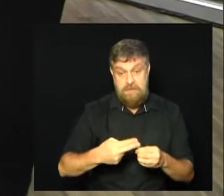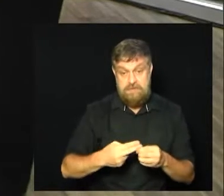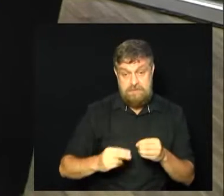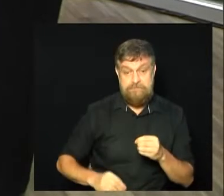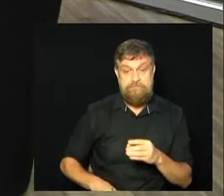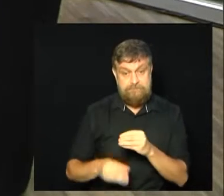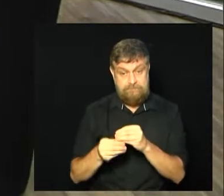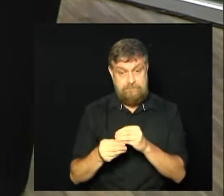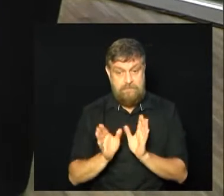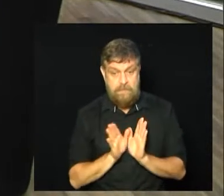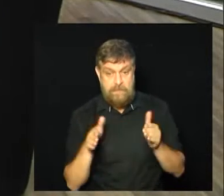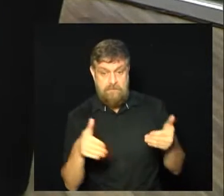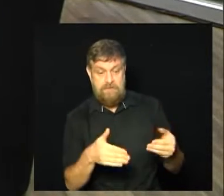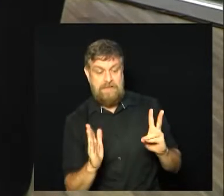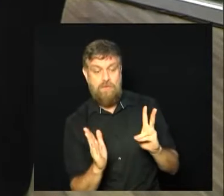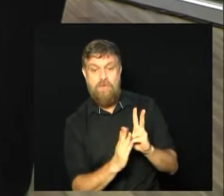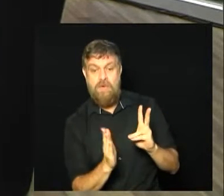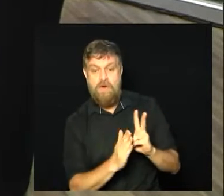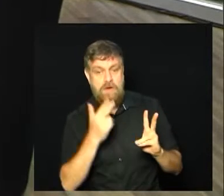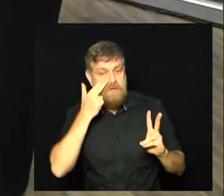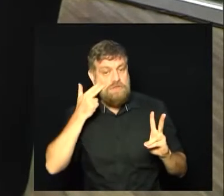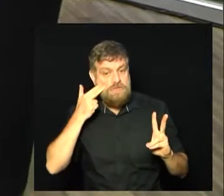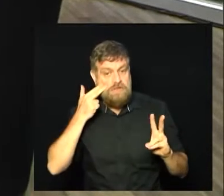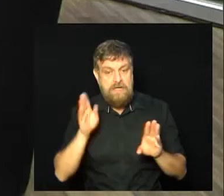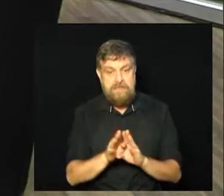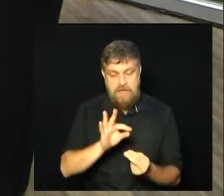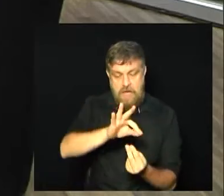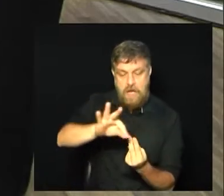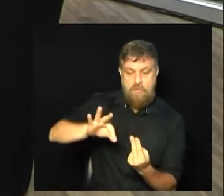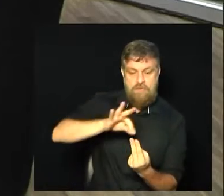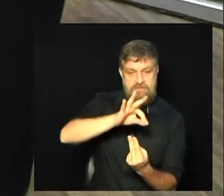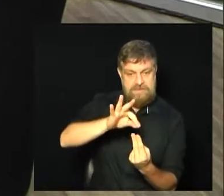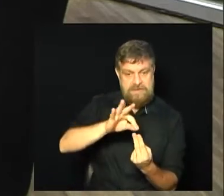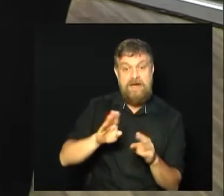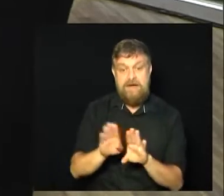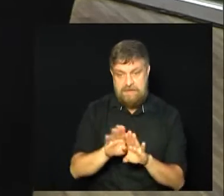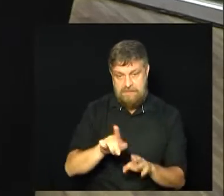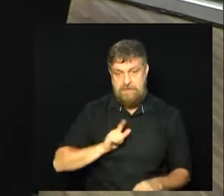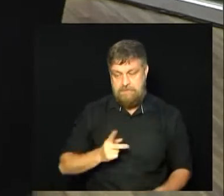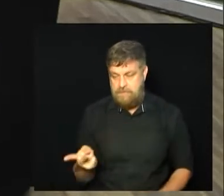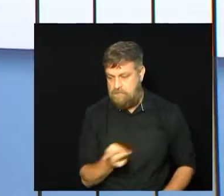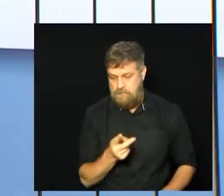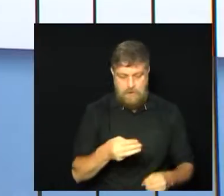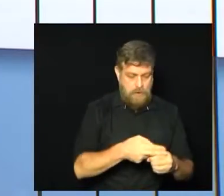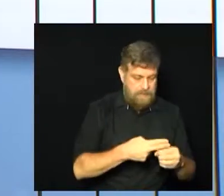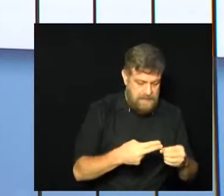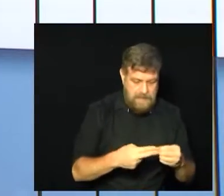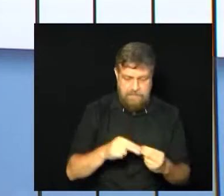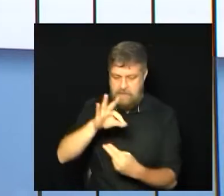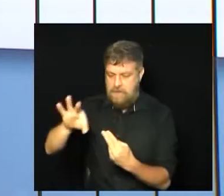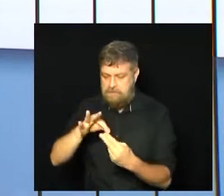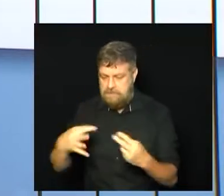Agora voltada aos indígenas, Gabriel. Unicamp e o UFSCar também, né? As duas. Isso, elas se uniram justamente para fazer